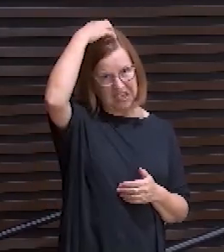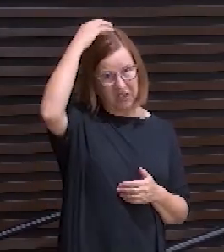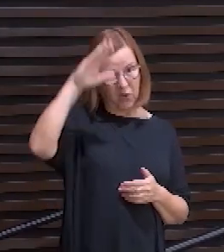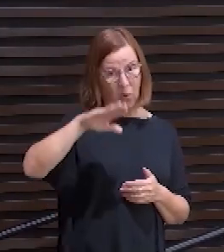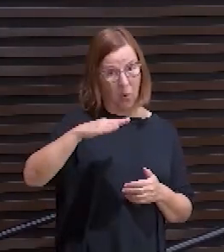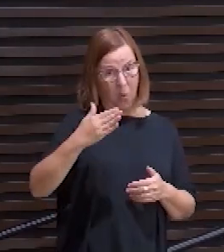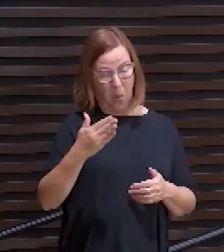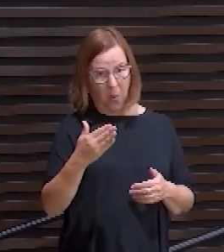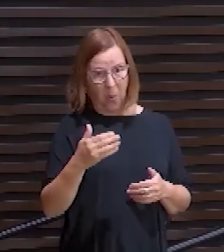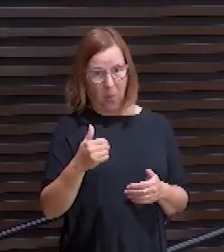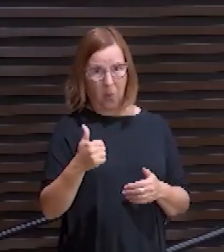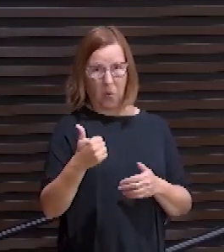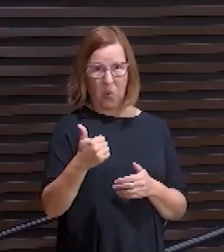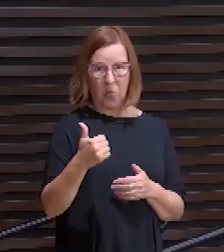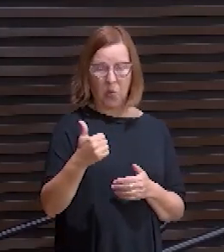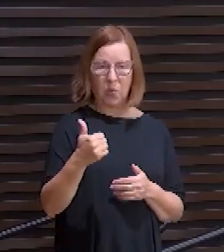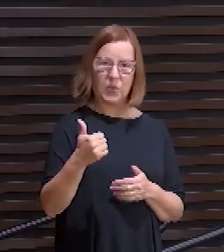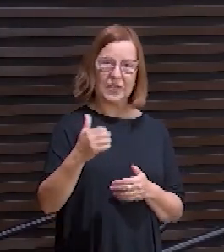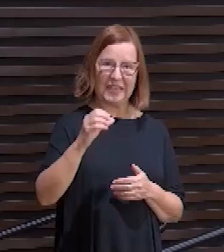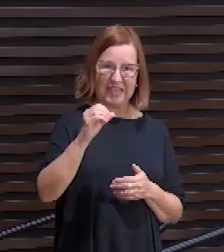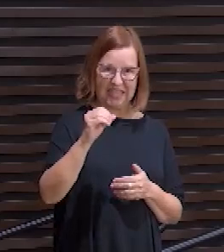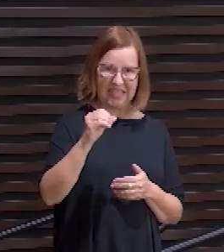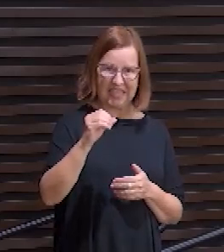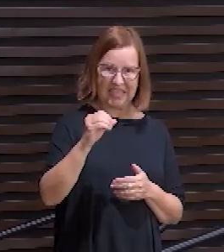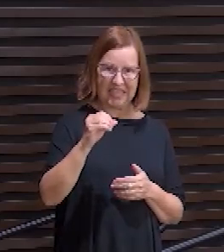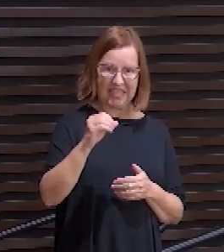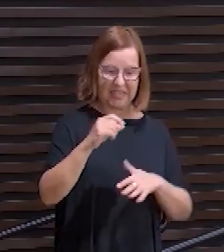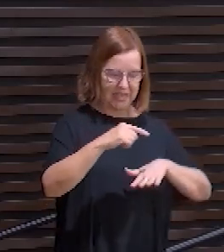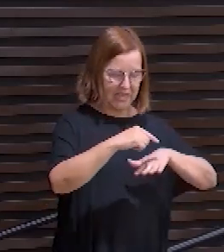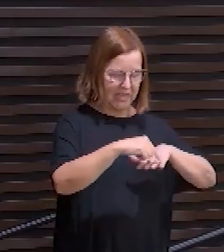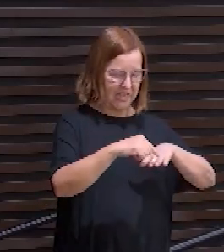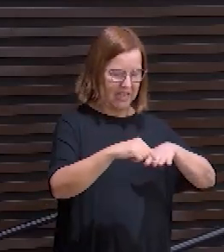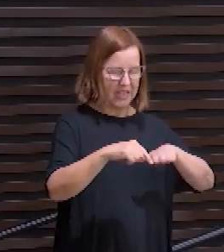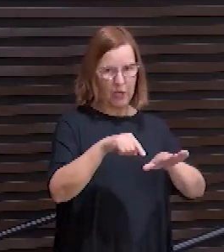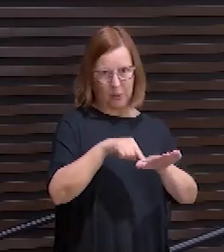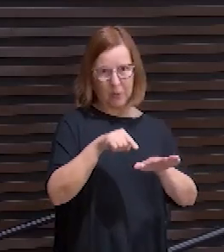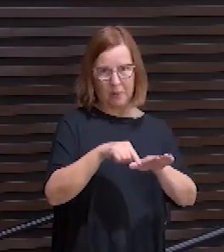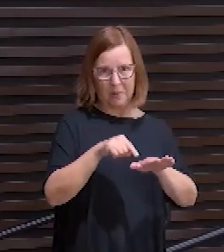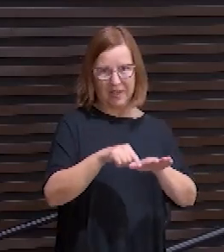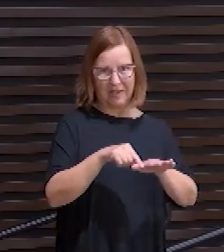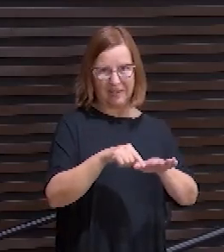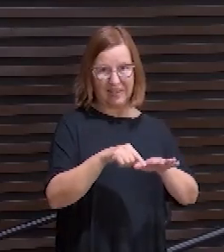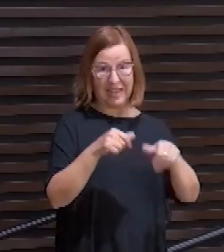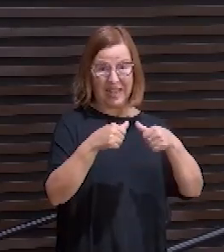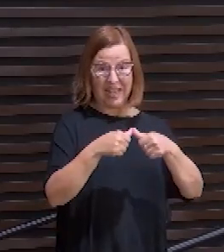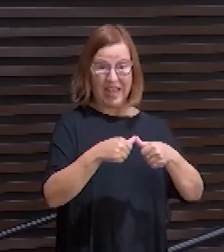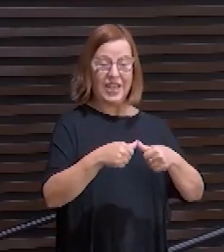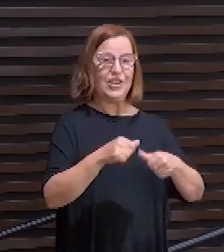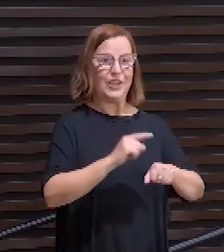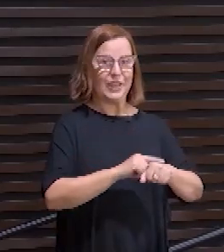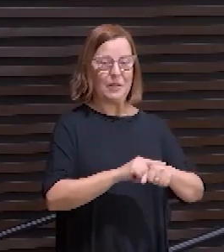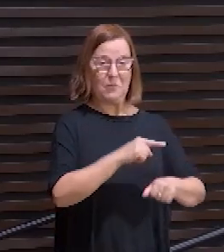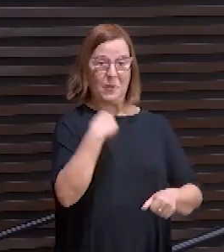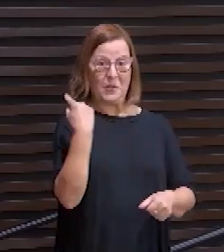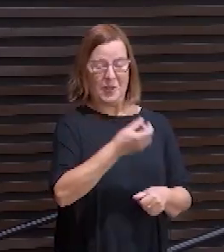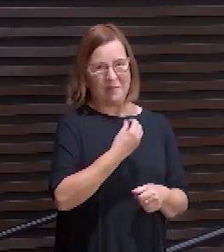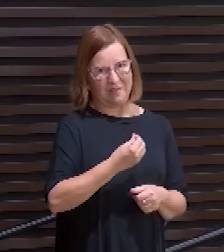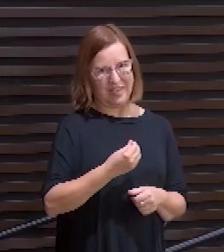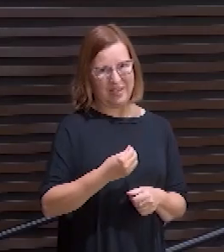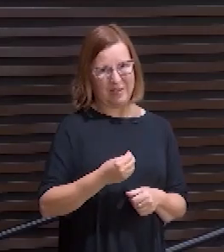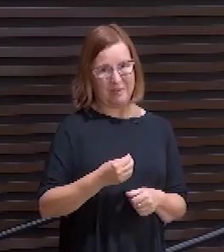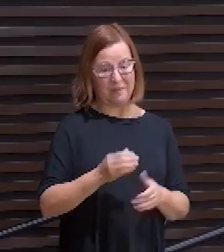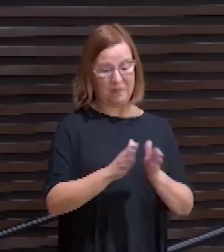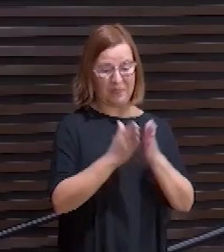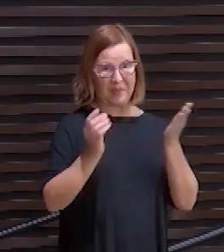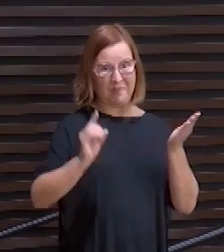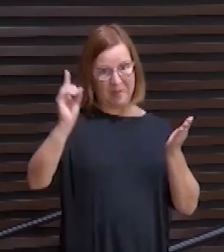artelhos, que são os 10 dedos do pé. Esse é o tempo que nós estamos. A Bíblia é um jornal de hoje, irmãos. A